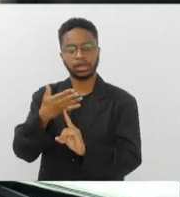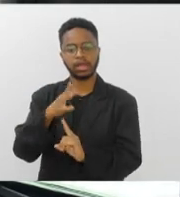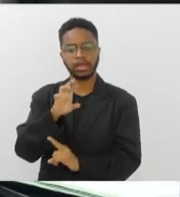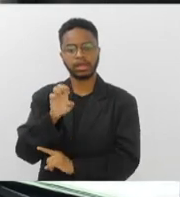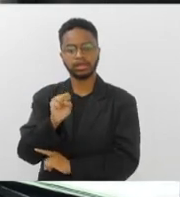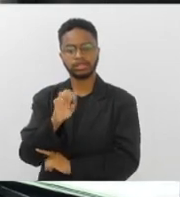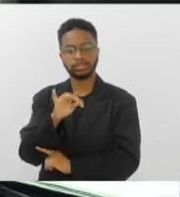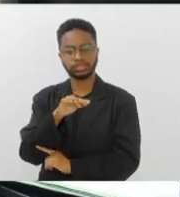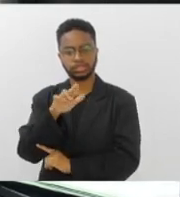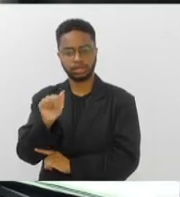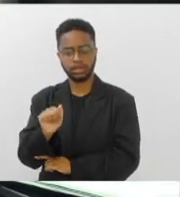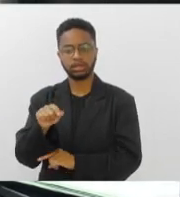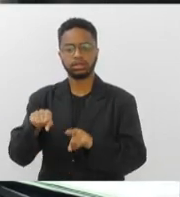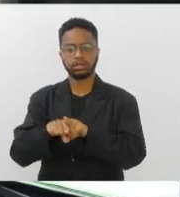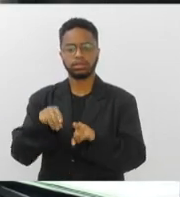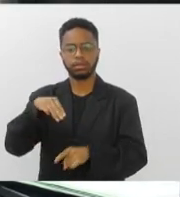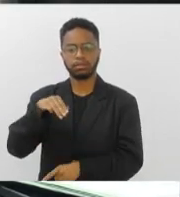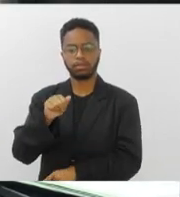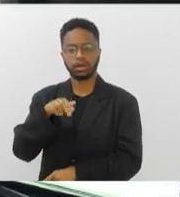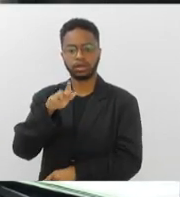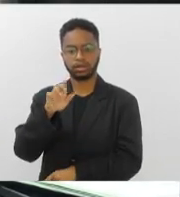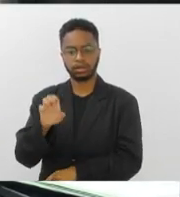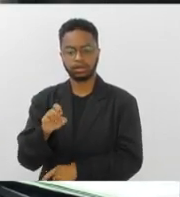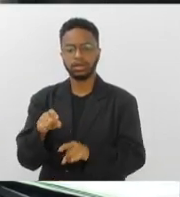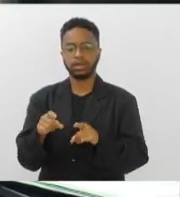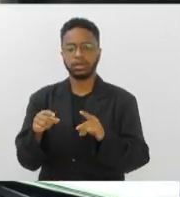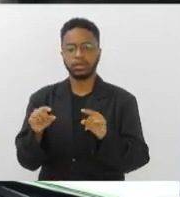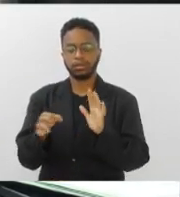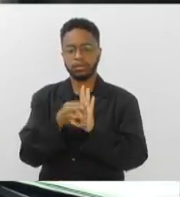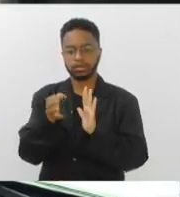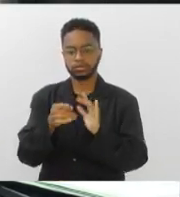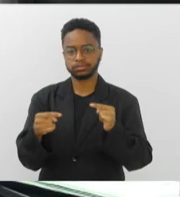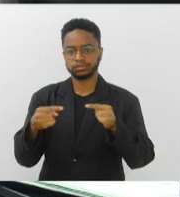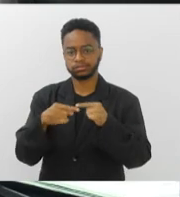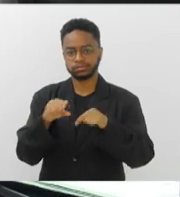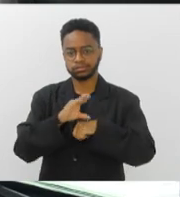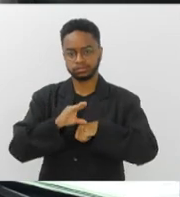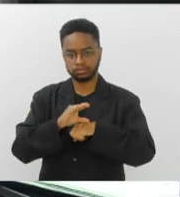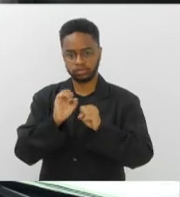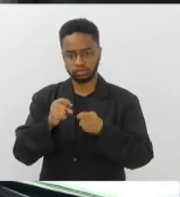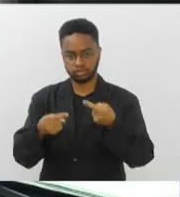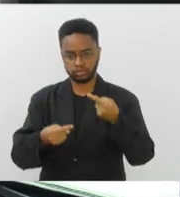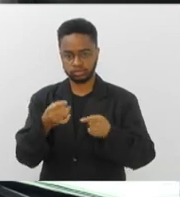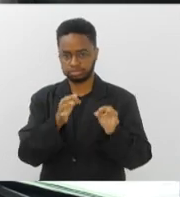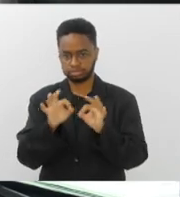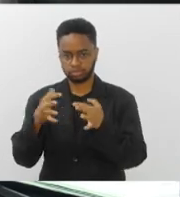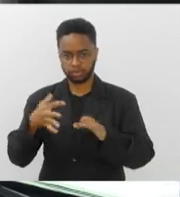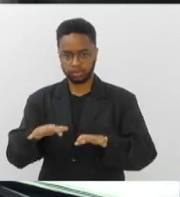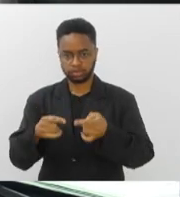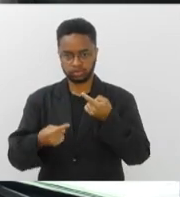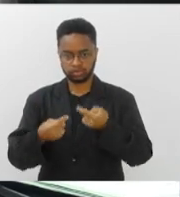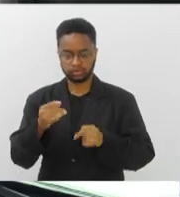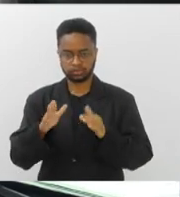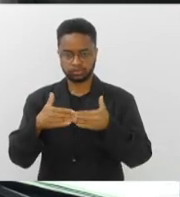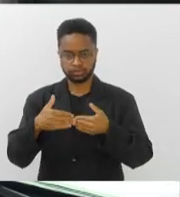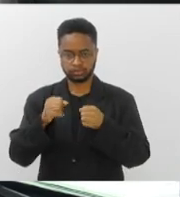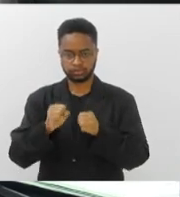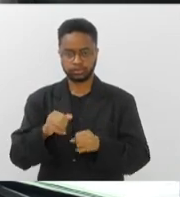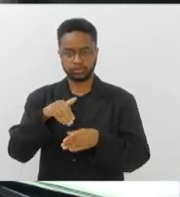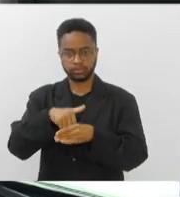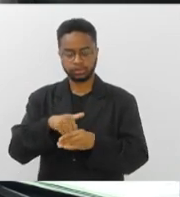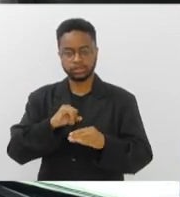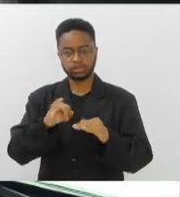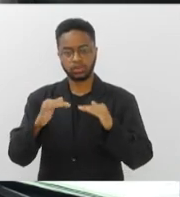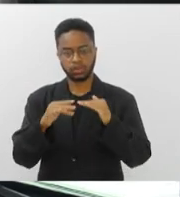e manguezais. O parecer é pela constitucionalidade. Em discussão. Não havendo quem queira discutir, encerrada a discussão. Em votação, os